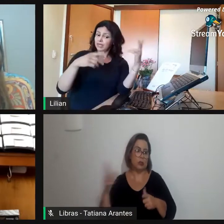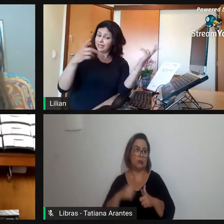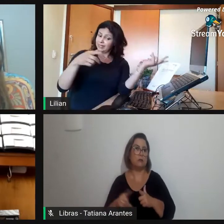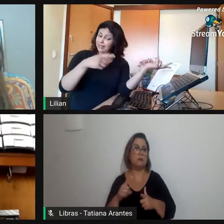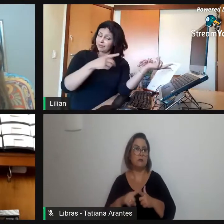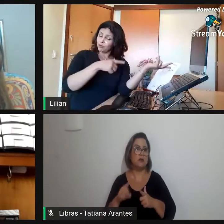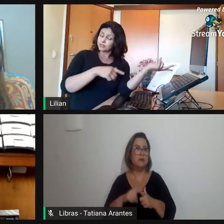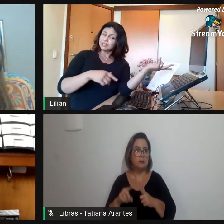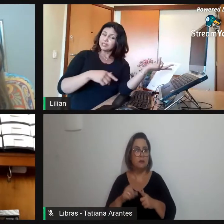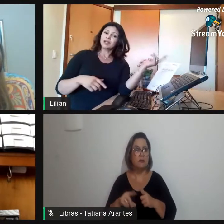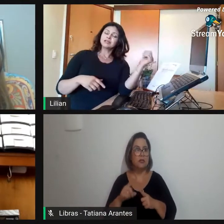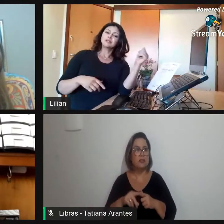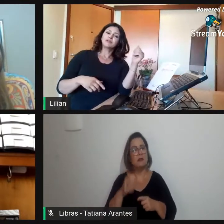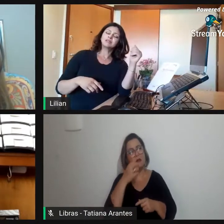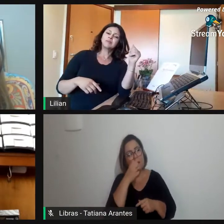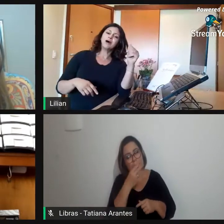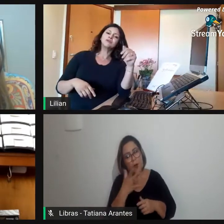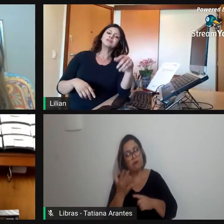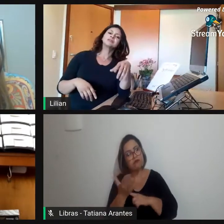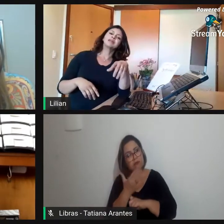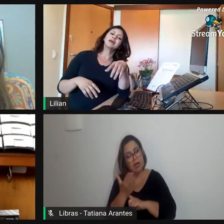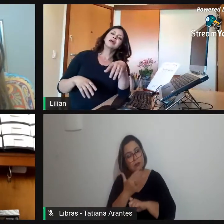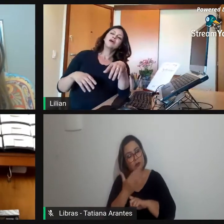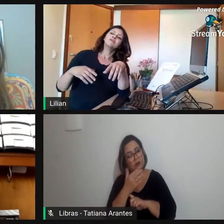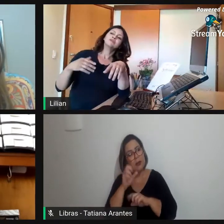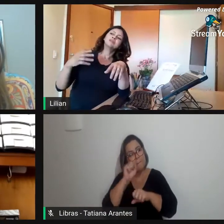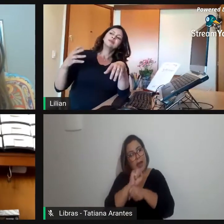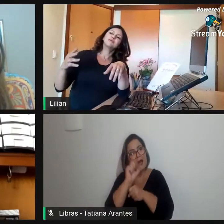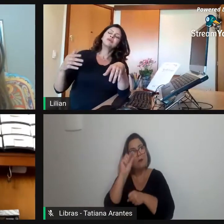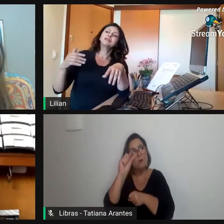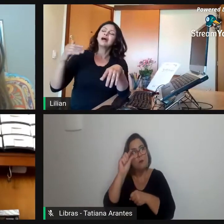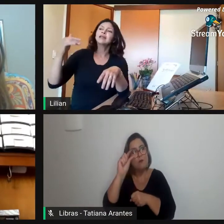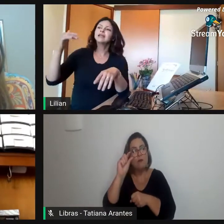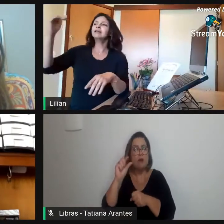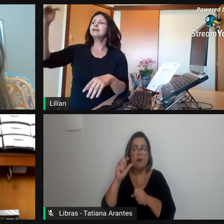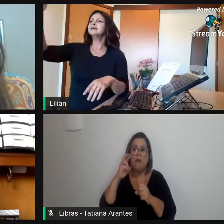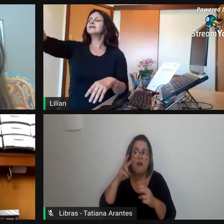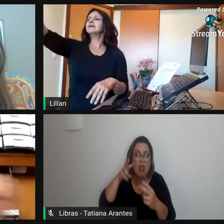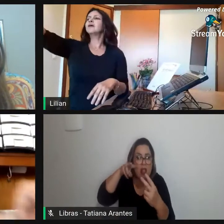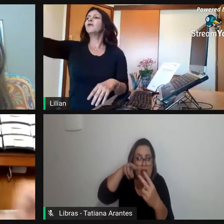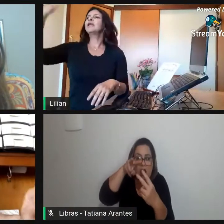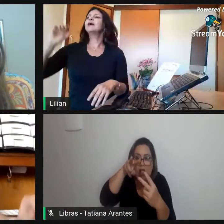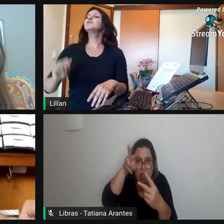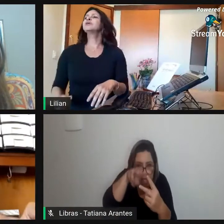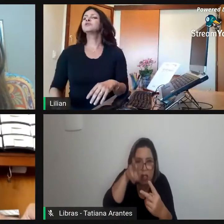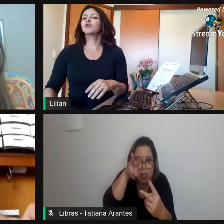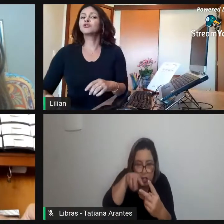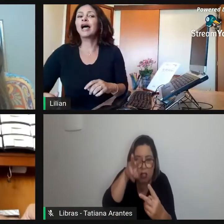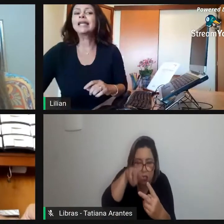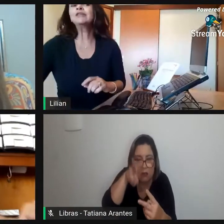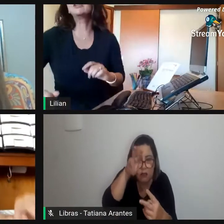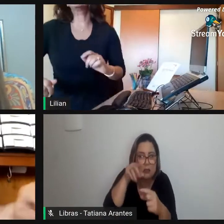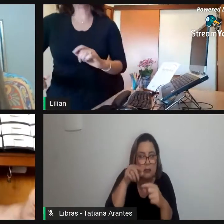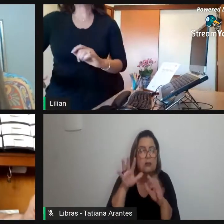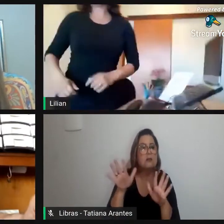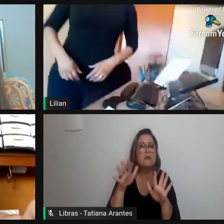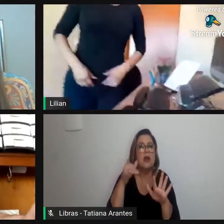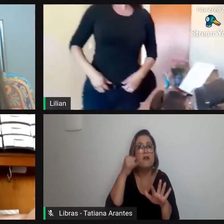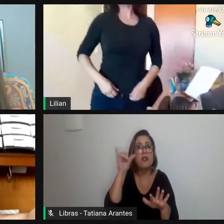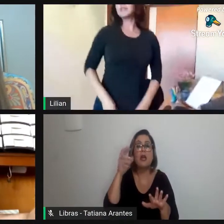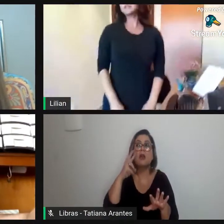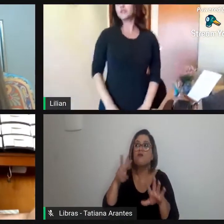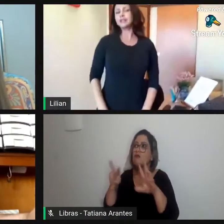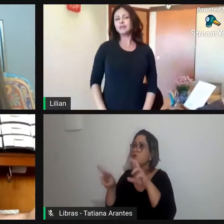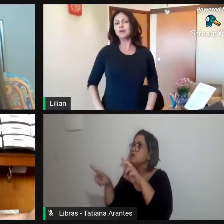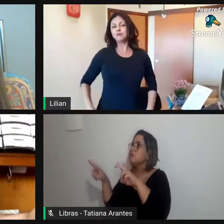quando, né, voltando à questão das pausas, né, vocês aproveitarem e olhar no horizonte. Além de levantar,